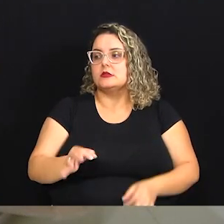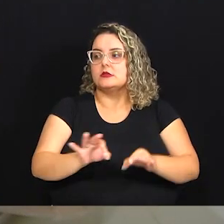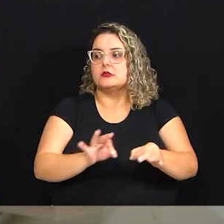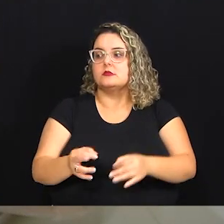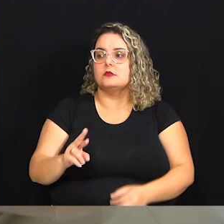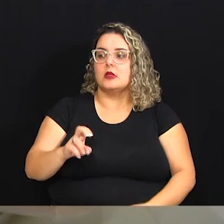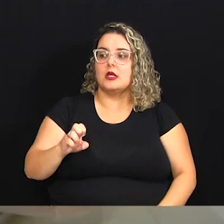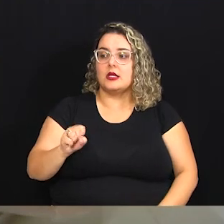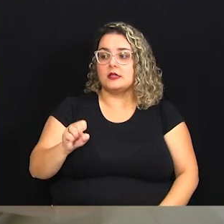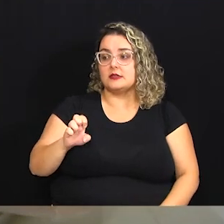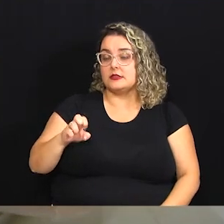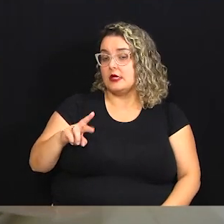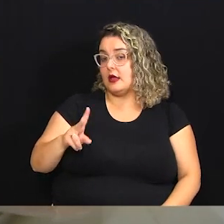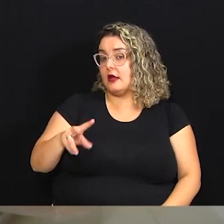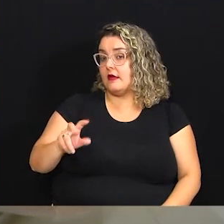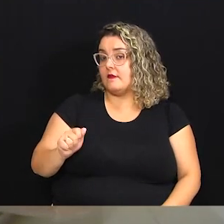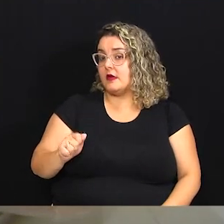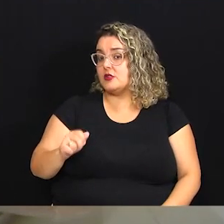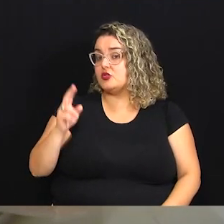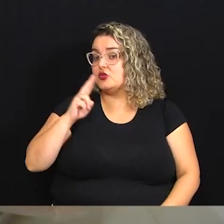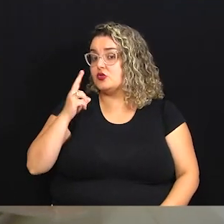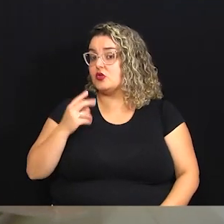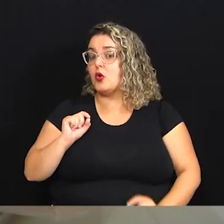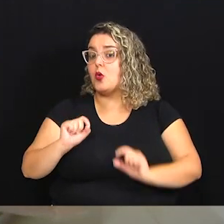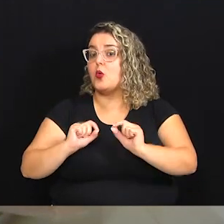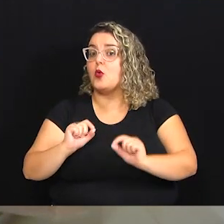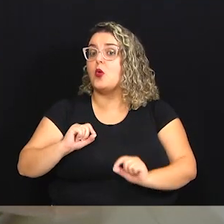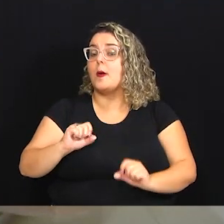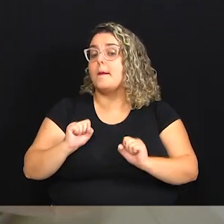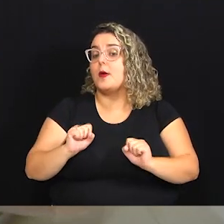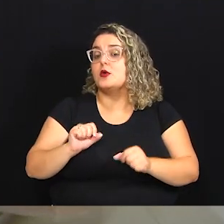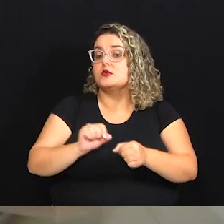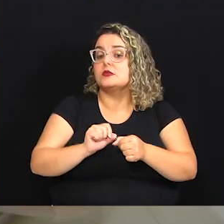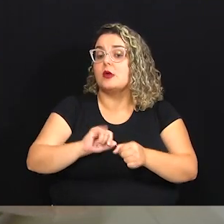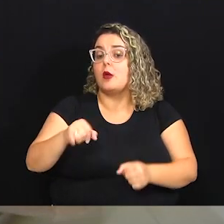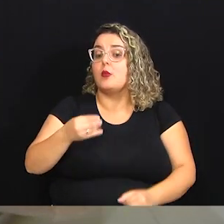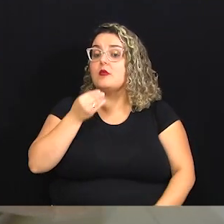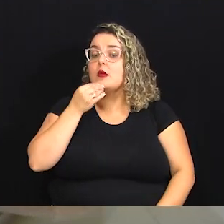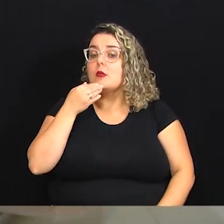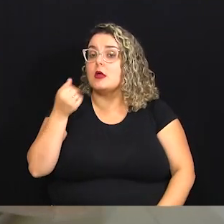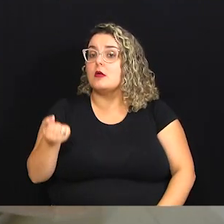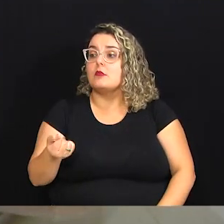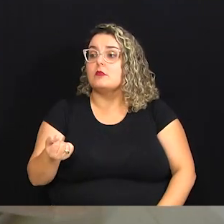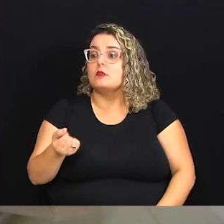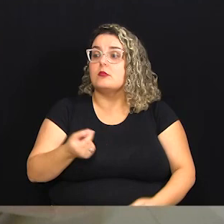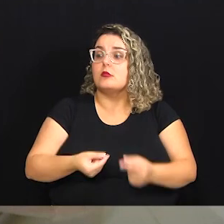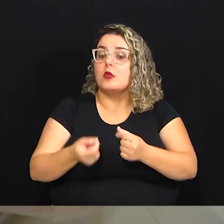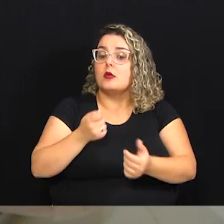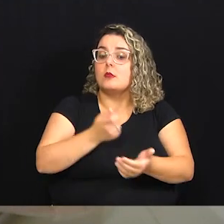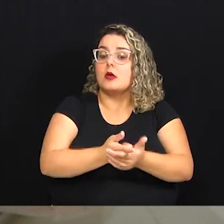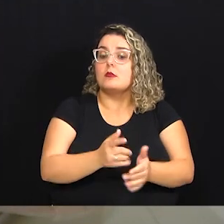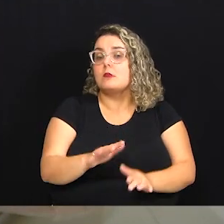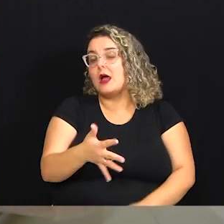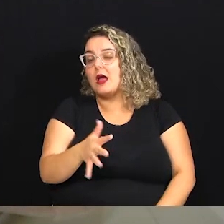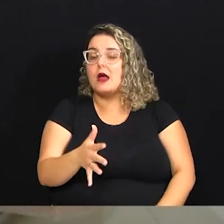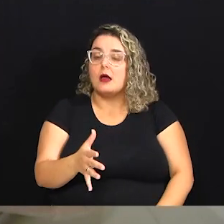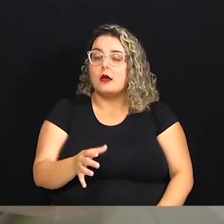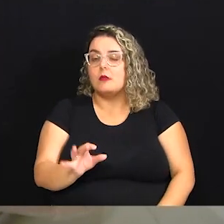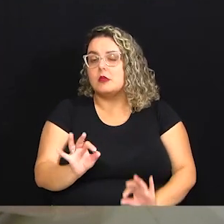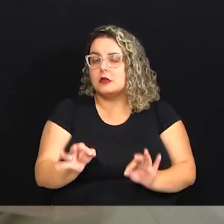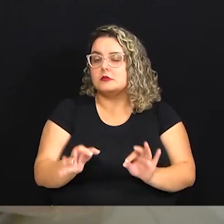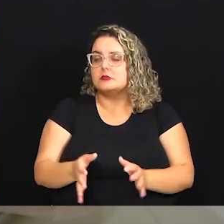montando minha reserva de emergência, o que eu posso fazer para aproveitar melhor aí, se eu tiver com as contas mais ou menos